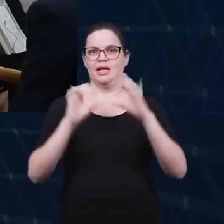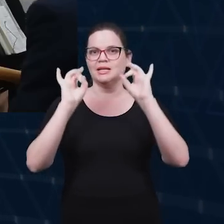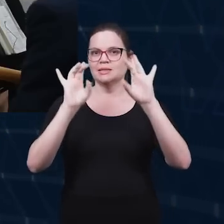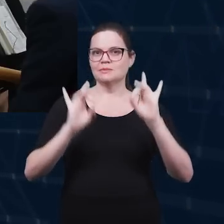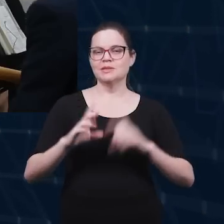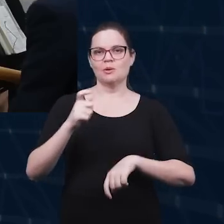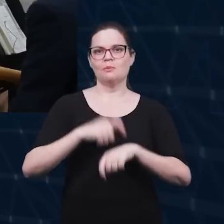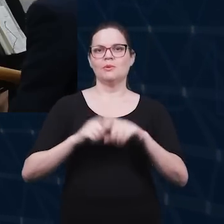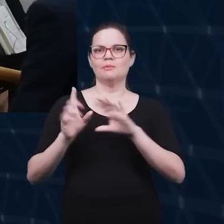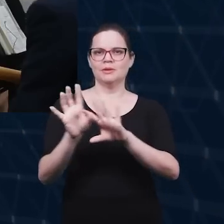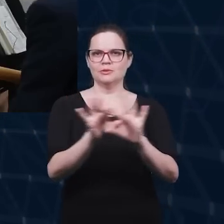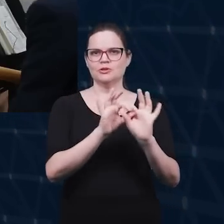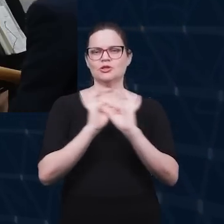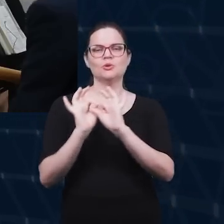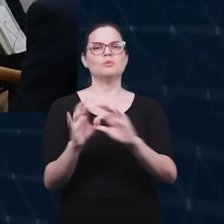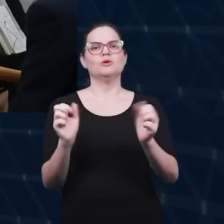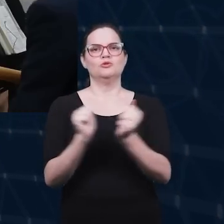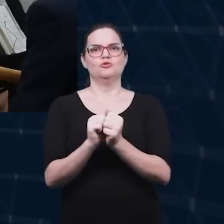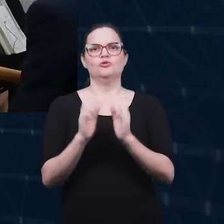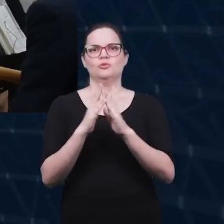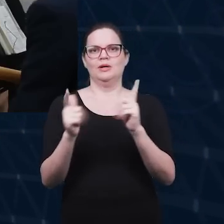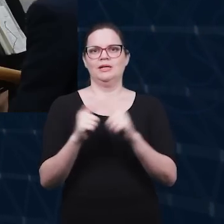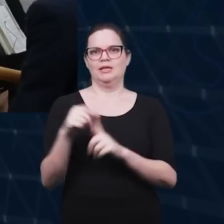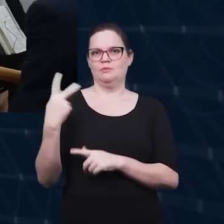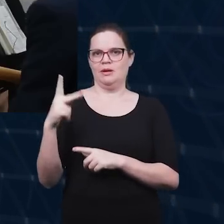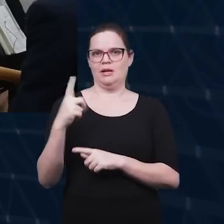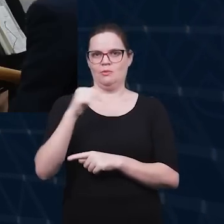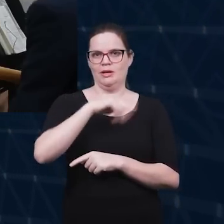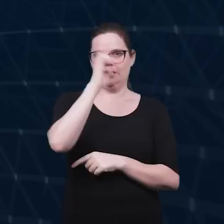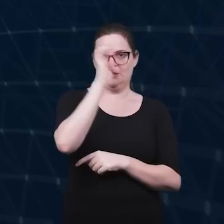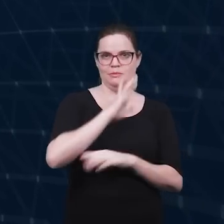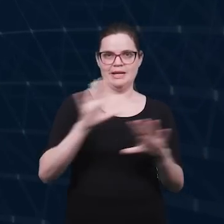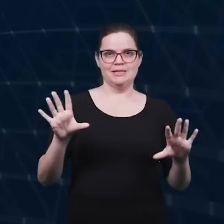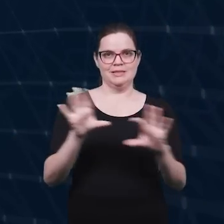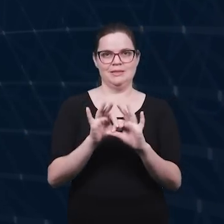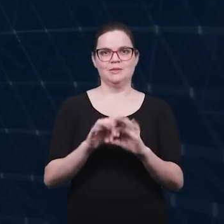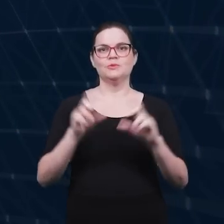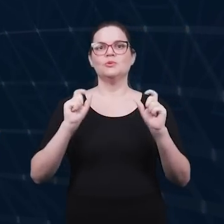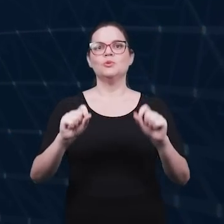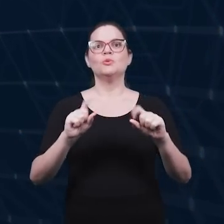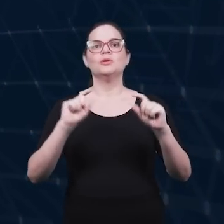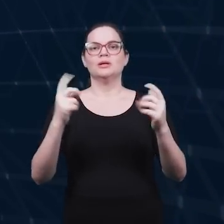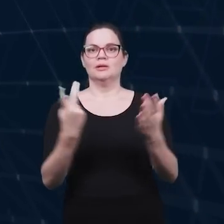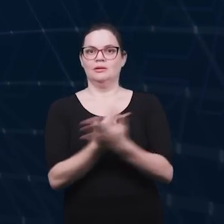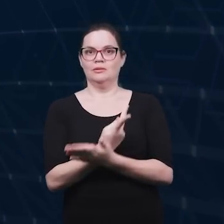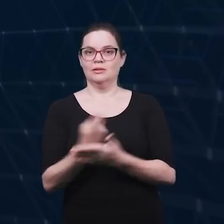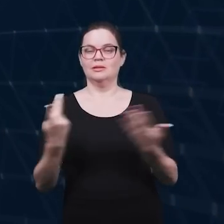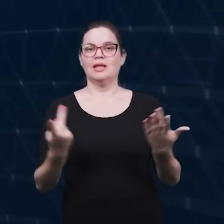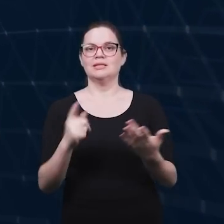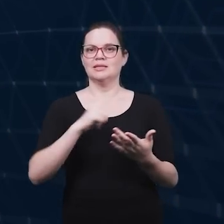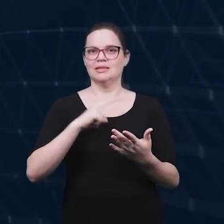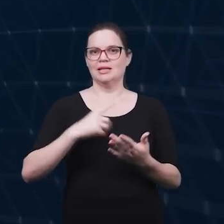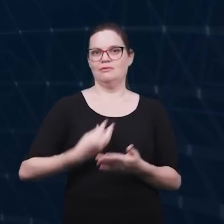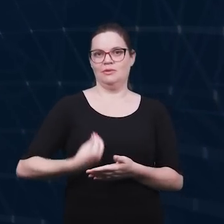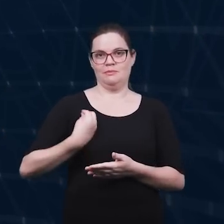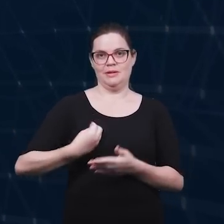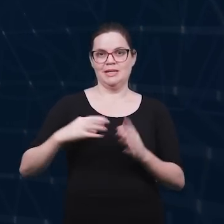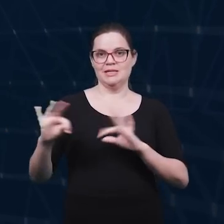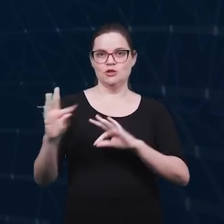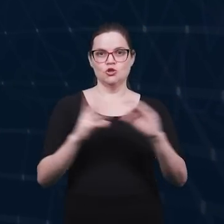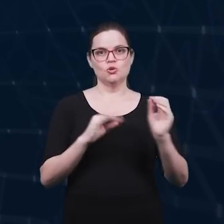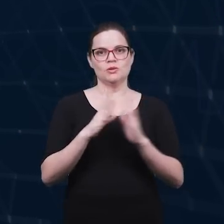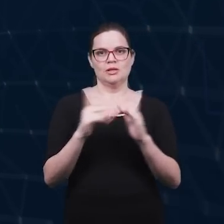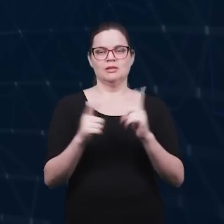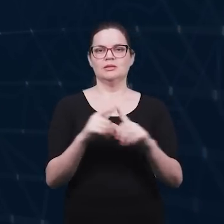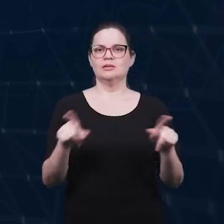marcou um momento de grande comunhão entre as igrejas do Paraguai e do Brasil. O evento contou com a presença de irmãos de todas as igrejas do